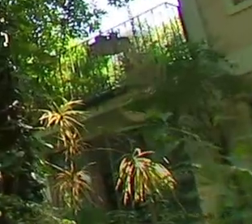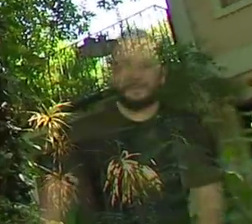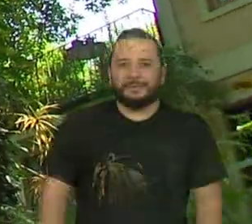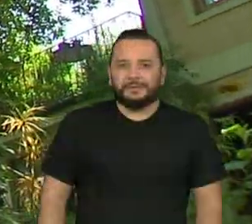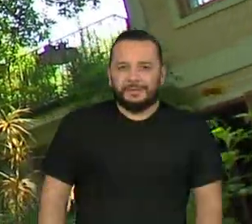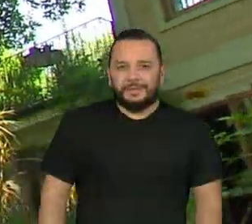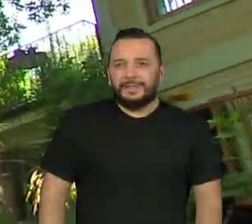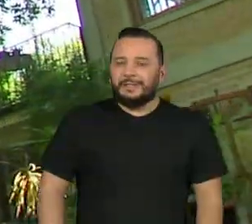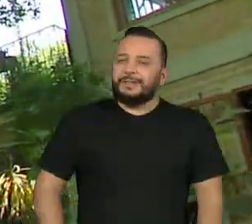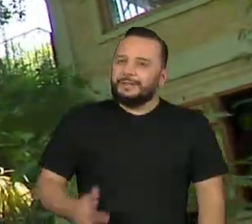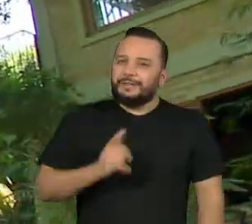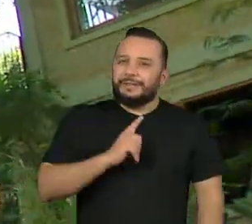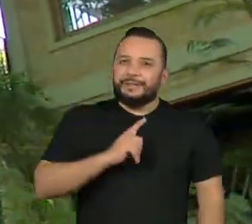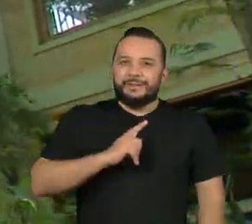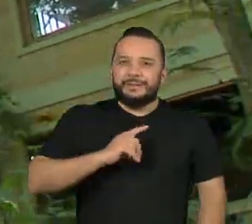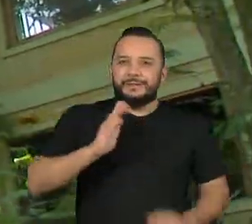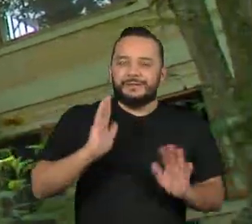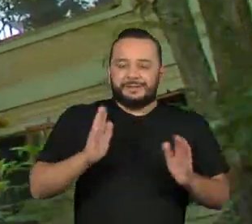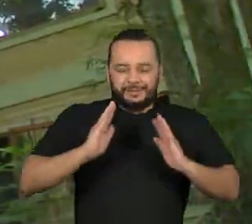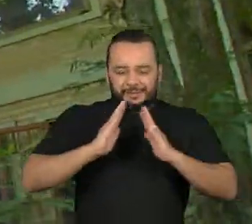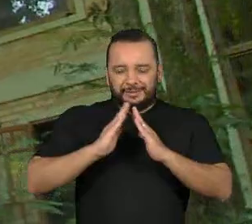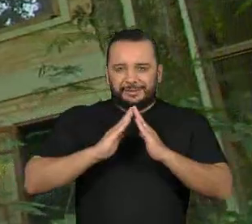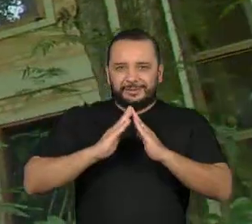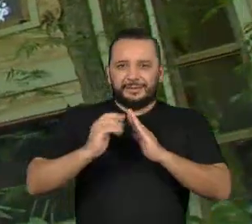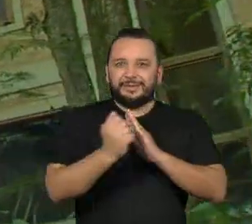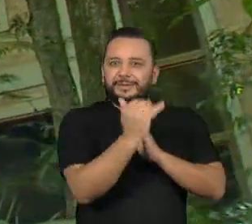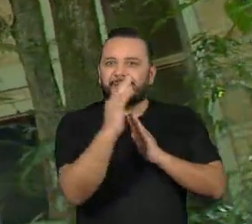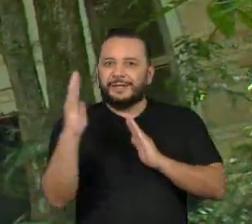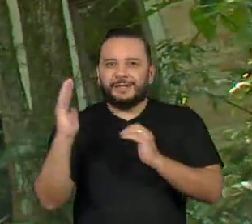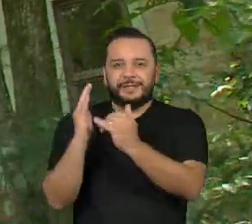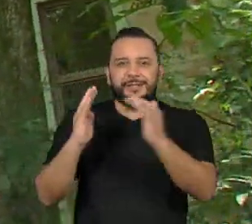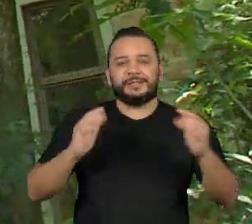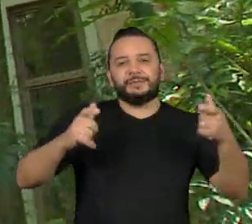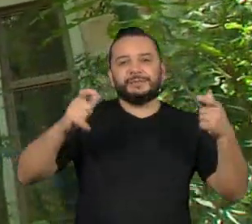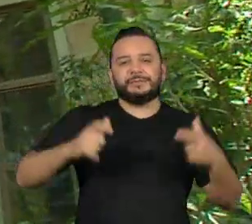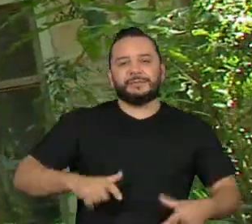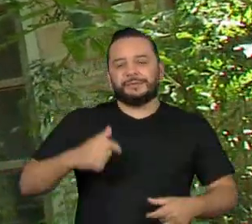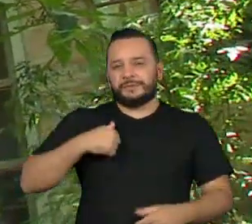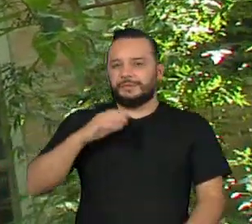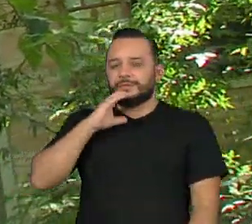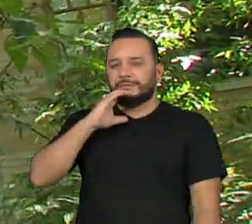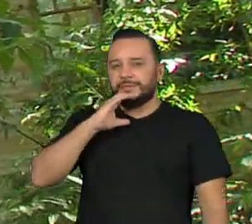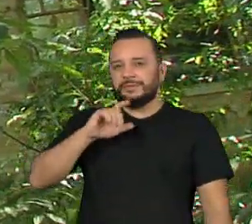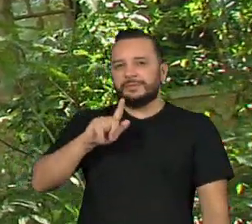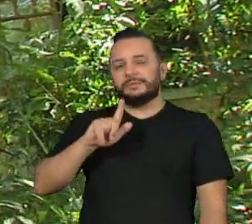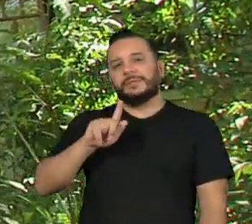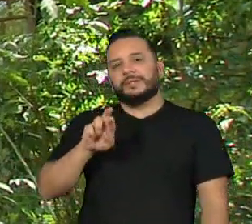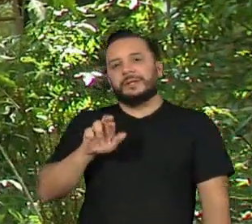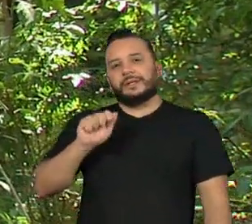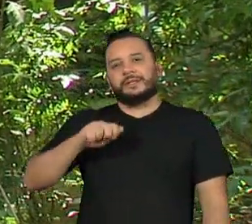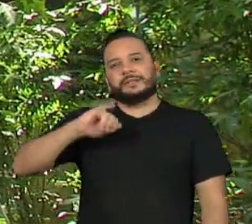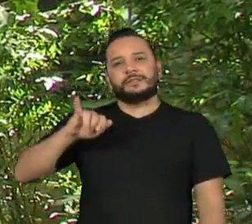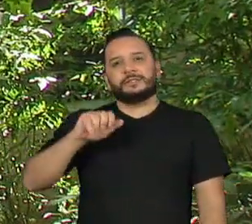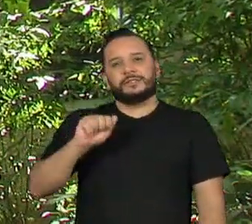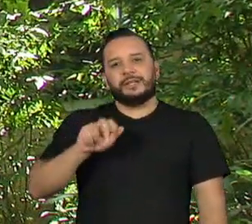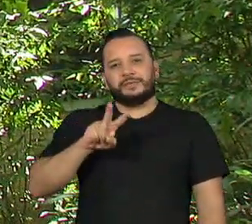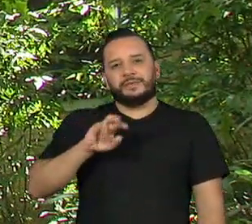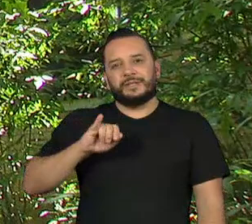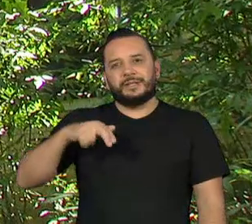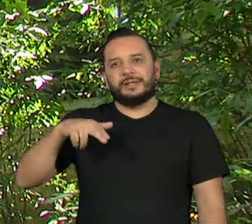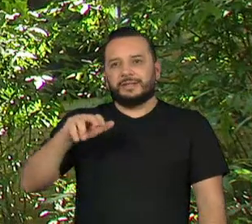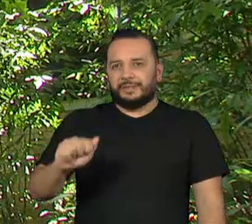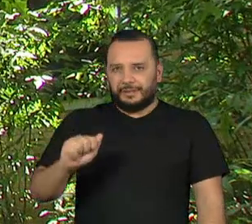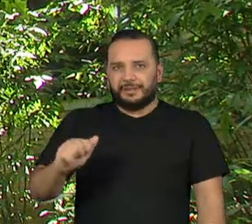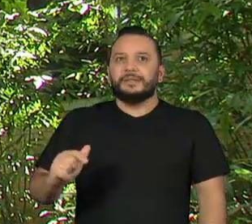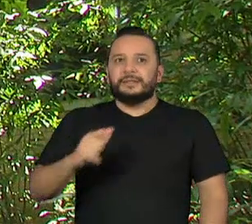Envolvida pela floresta, a casa fica na Granja Viana, bairro comum a vários municípios da Grande São Paulo. A rua